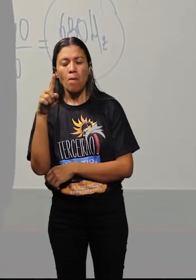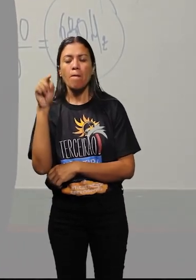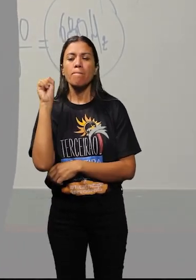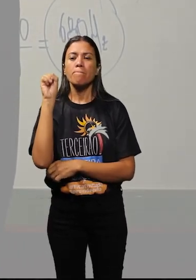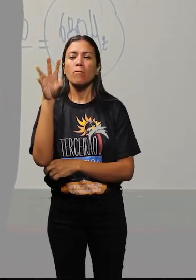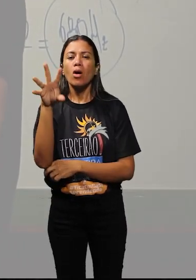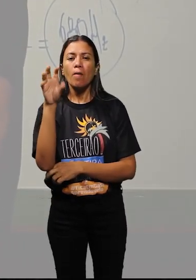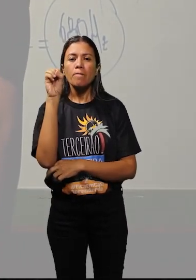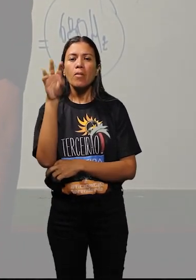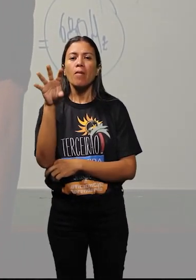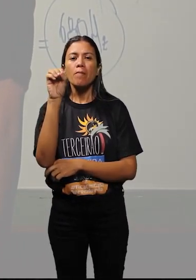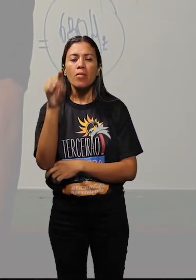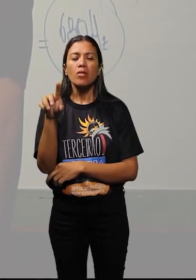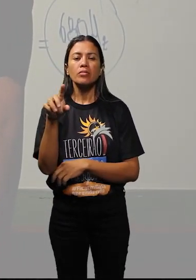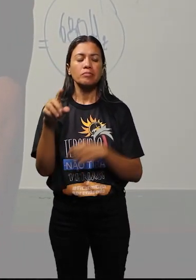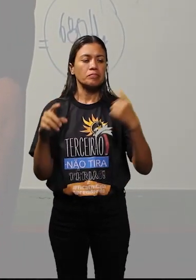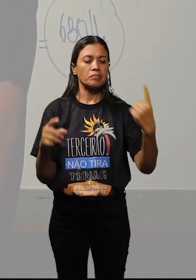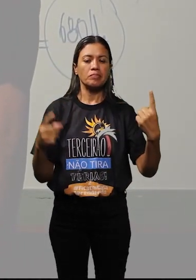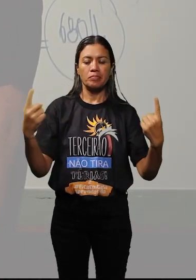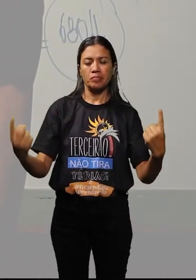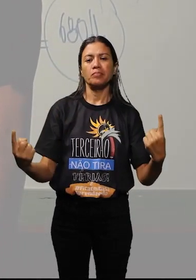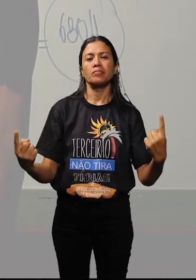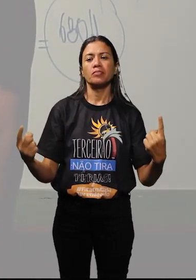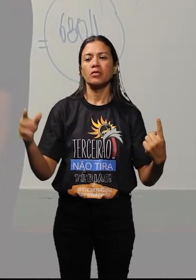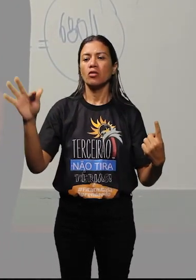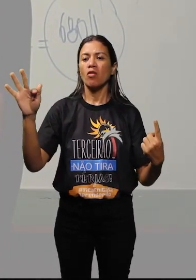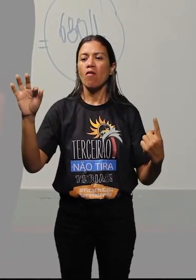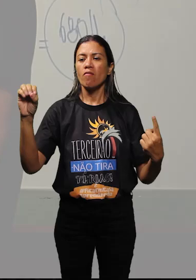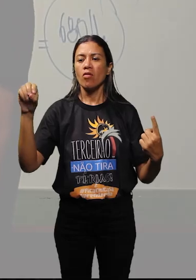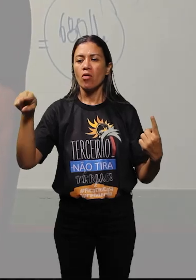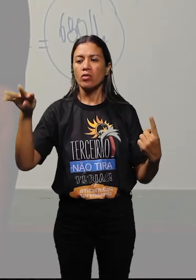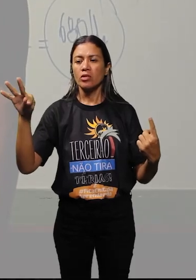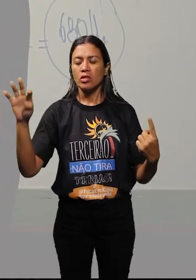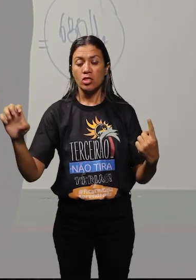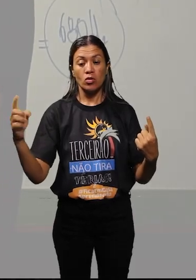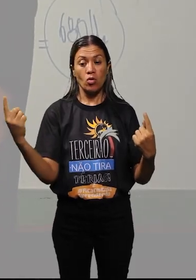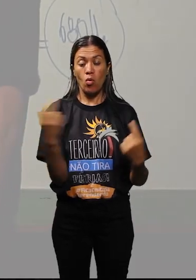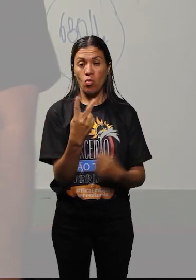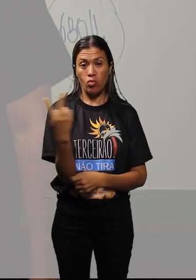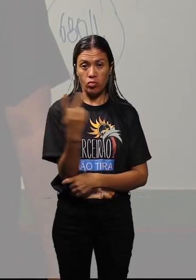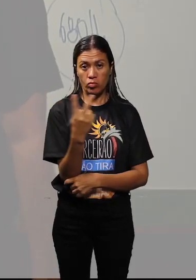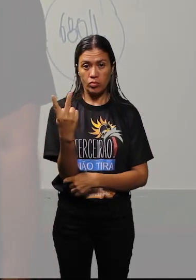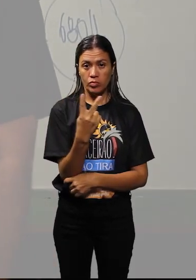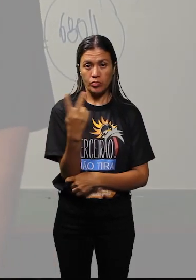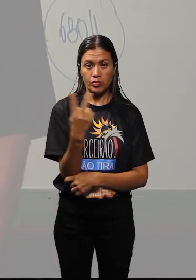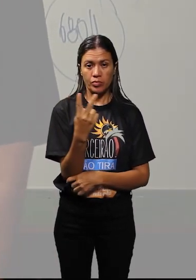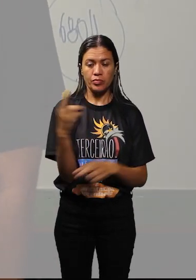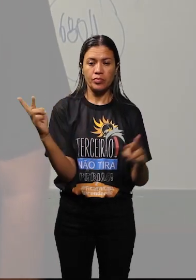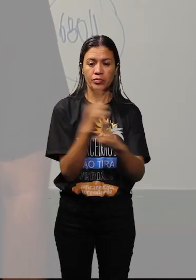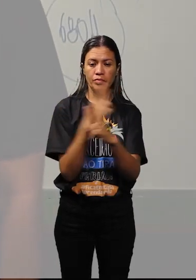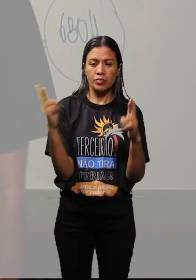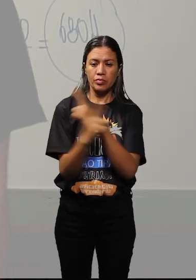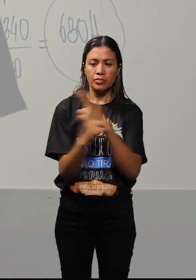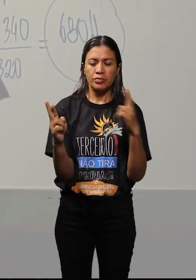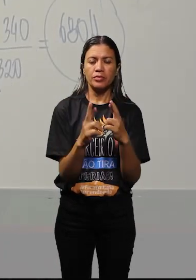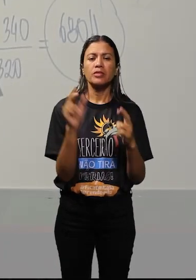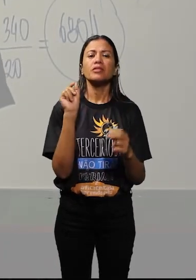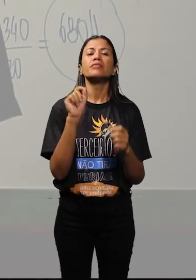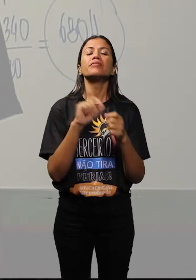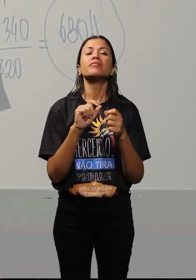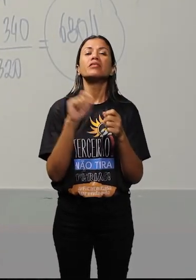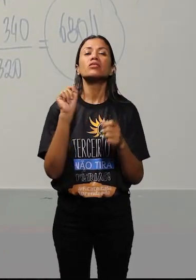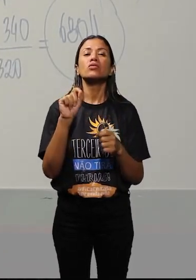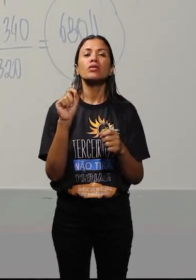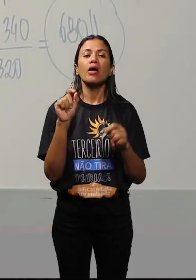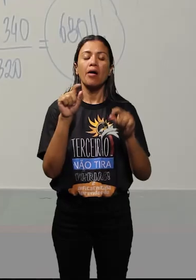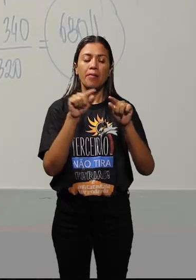emite, que eu costumo chamar de quê? De fonte. Esses dois camaradas aqui vão estar relacionados com o efeito Doppler. O que tu faz?